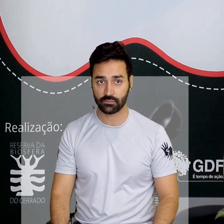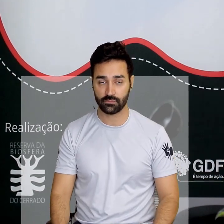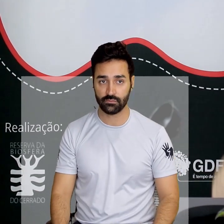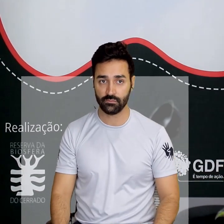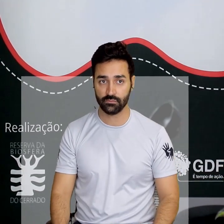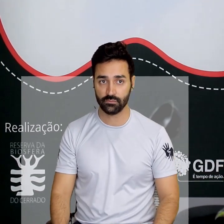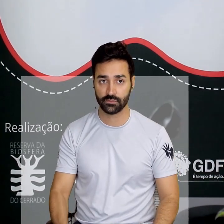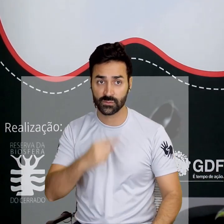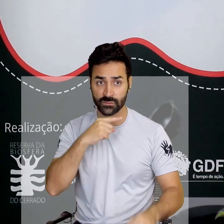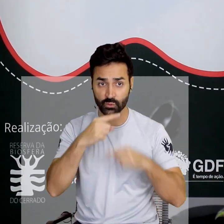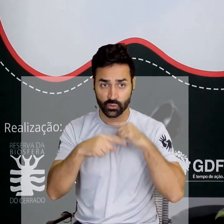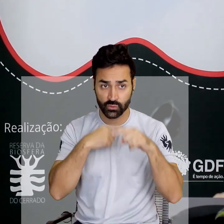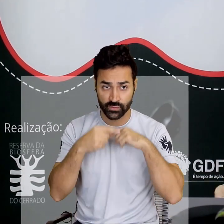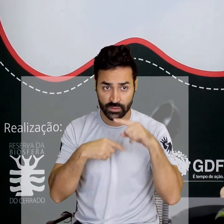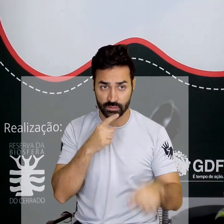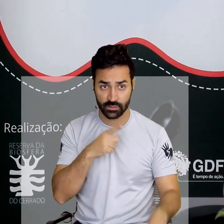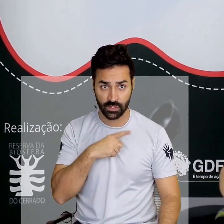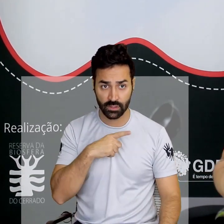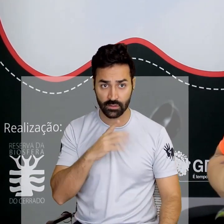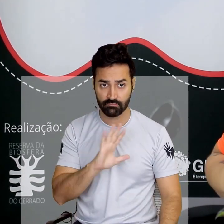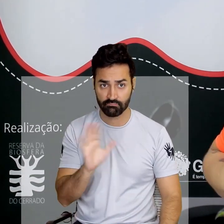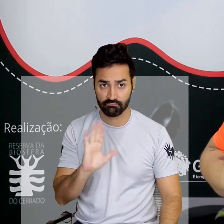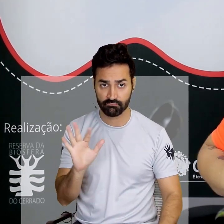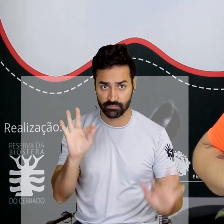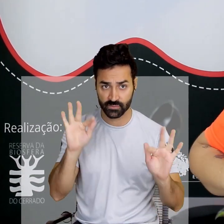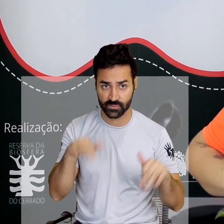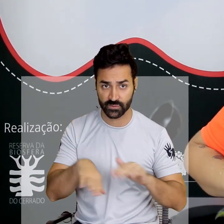Mais alguma dúvida, pessoal? Mais alguém com dúvida?